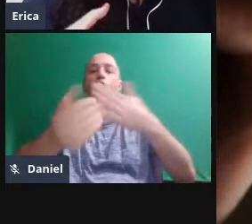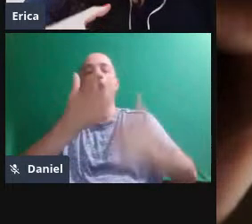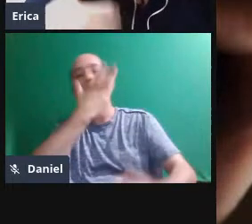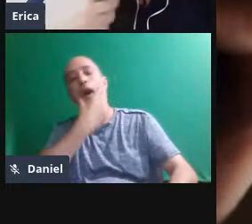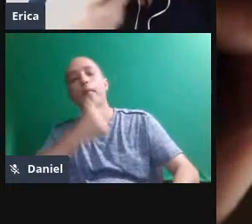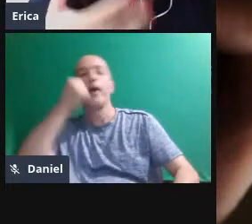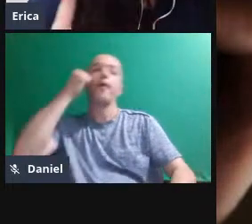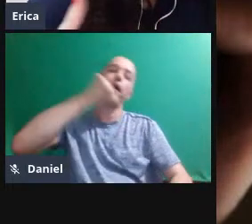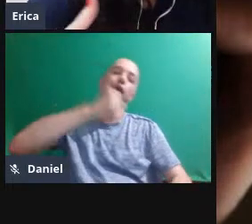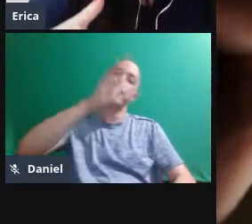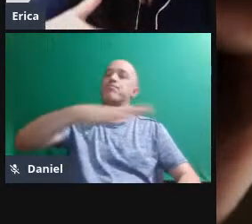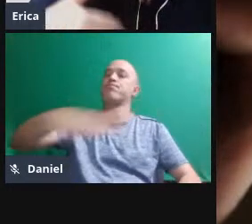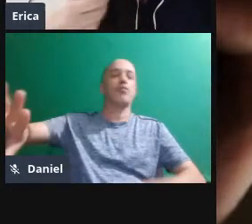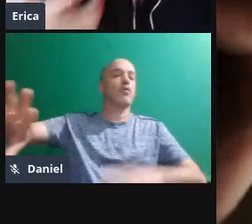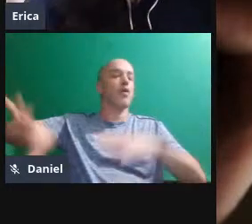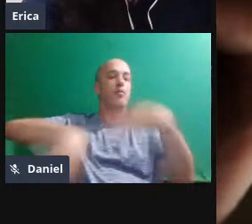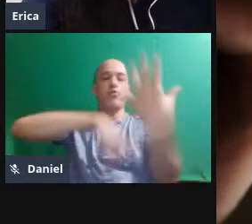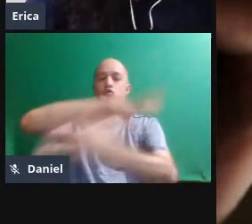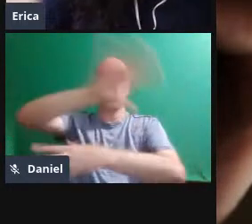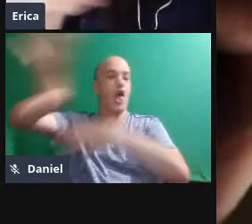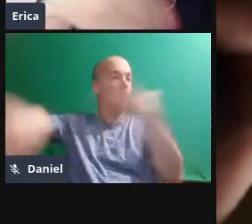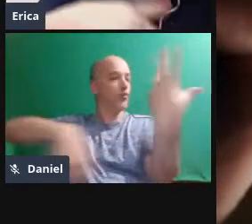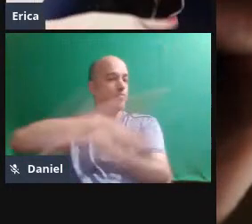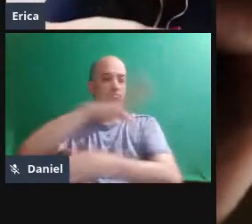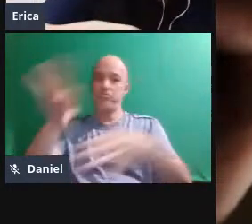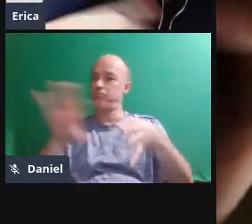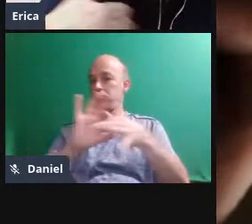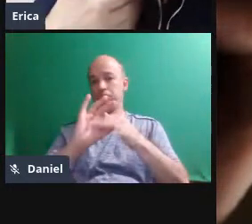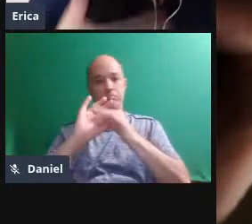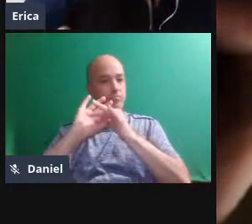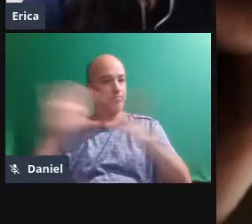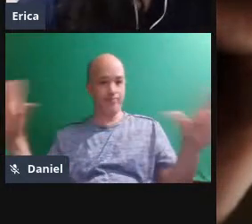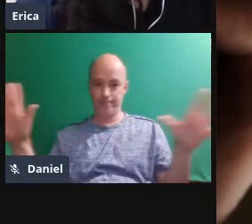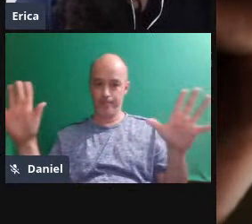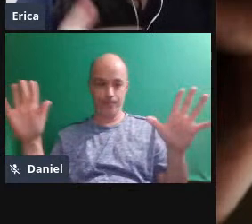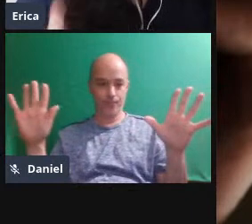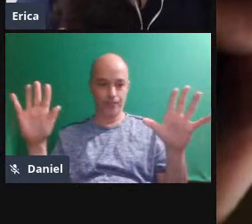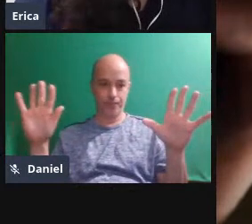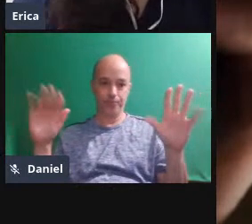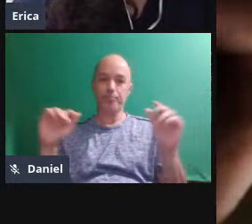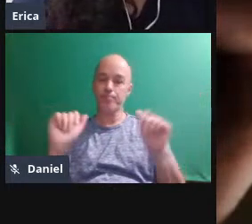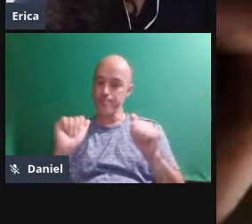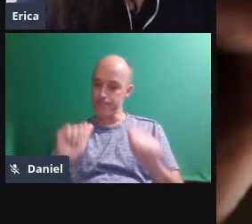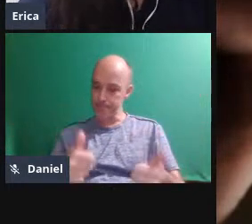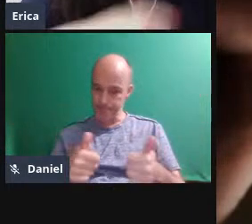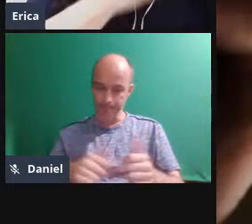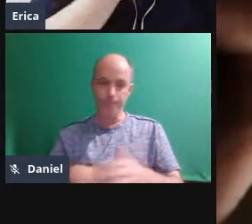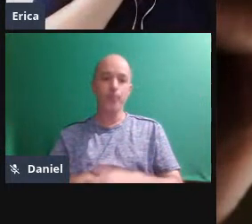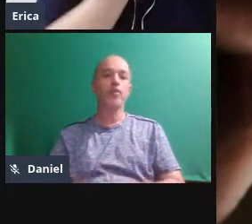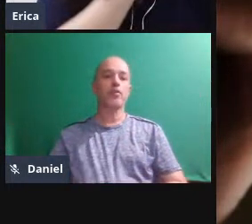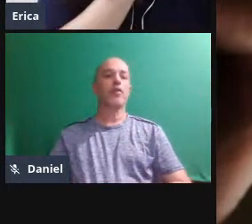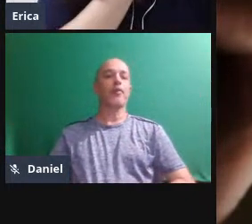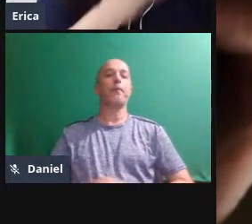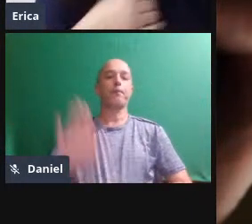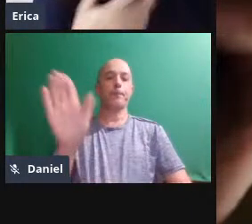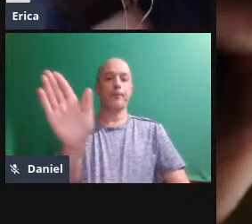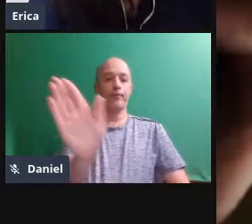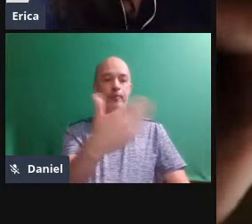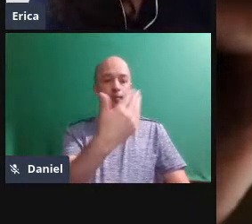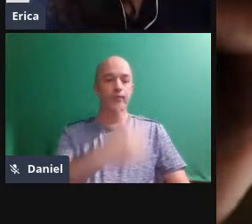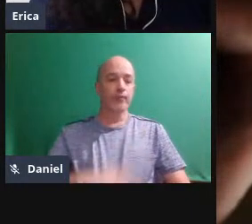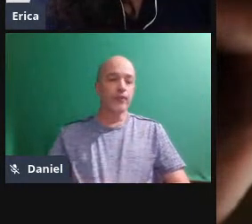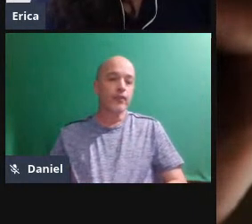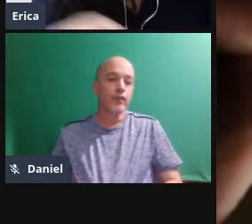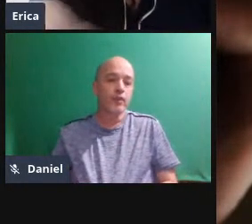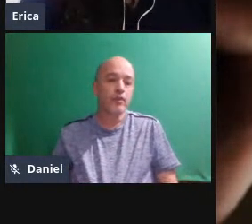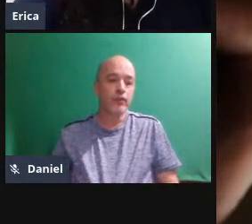Com o tempo, foi mudando. Mulheres agora podem estudar no INES, foi liberada de